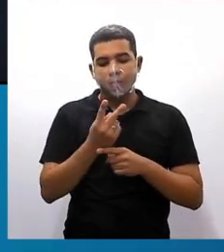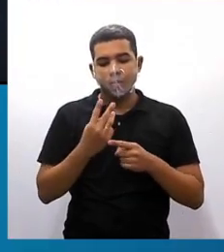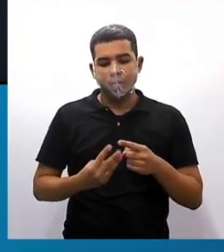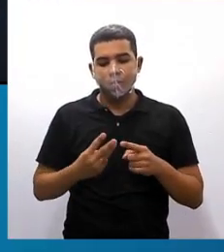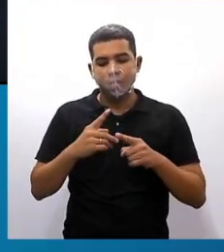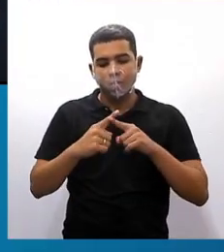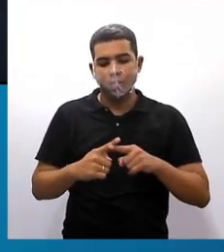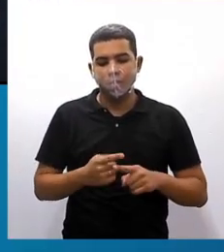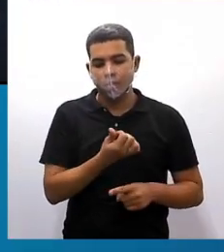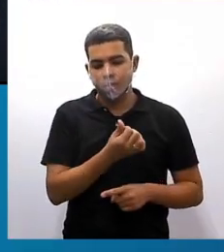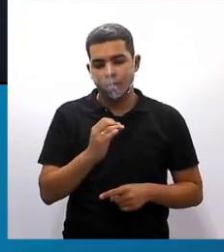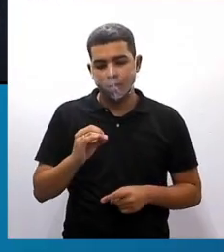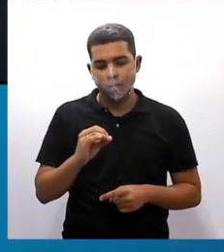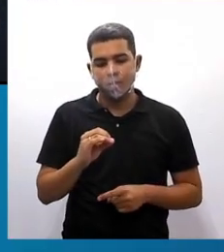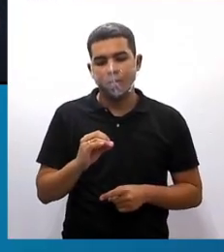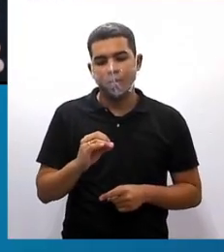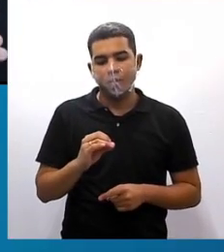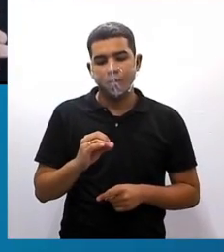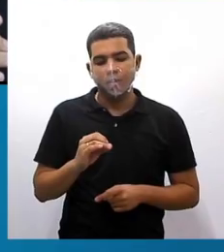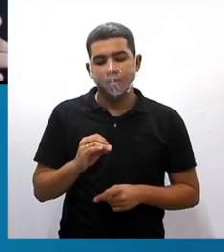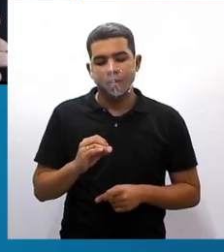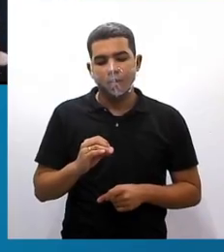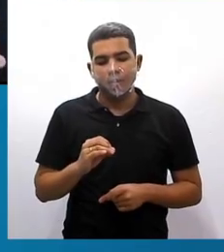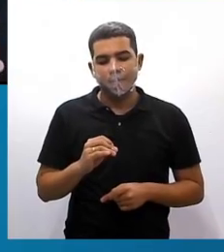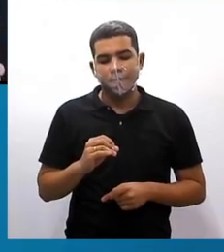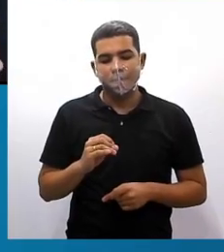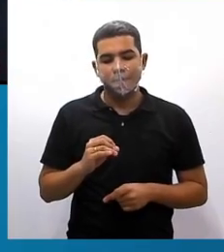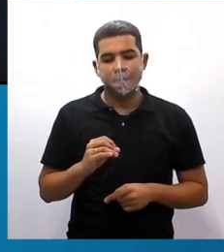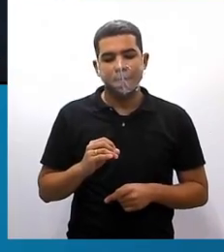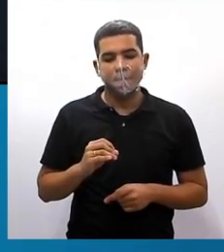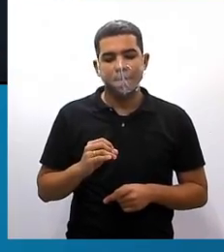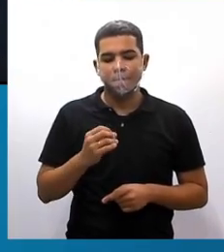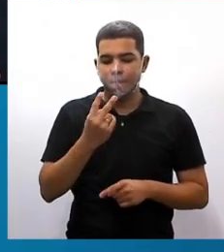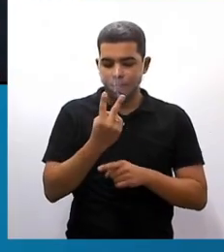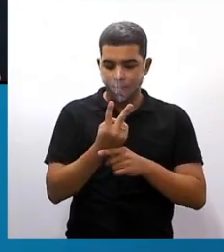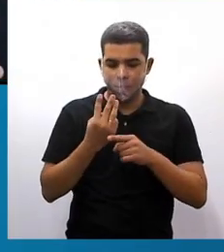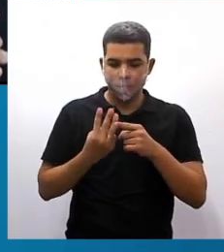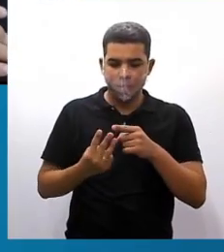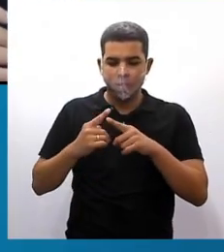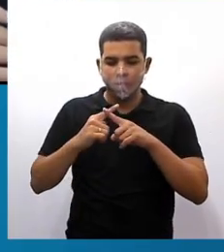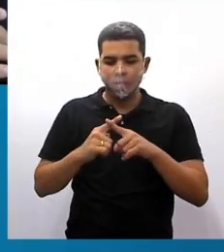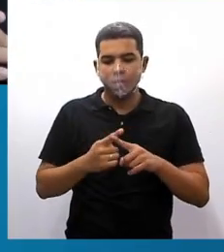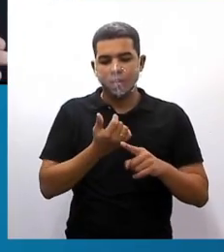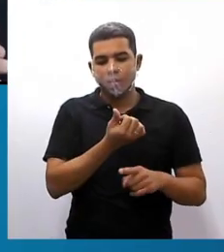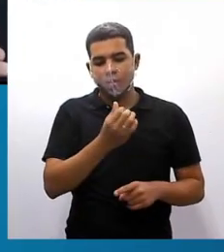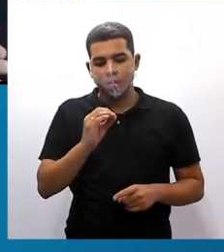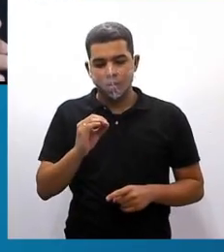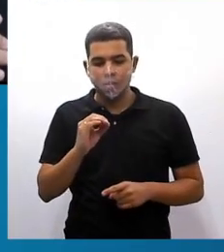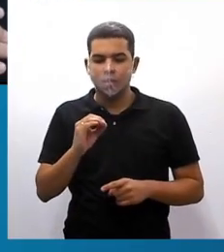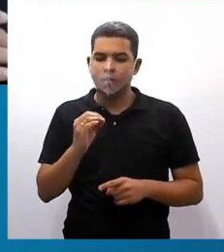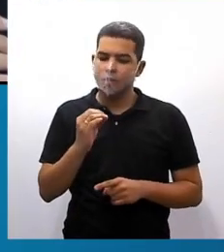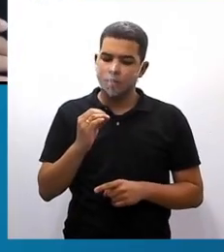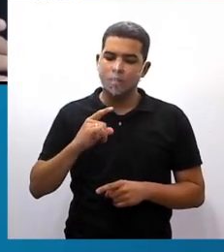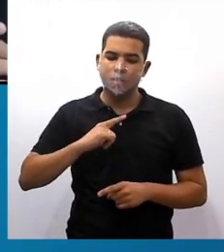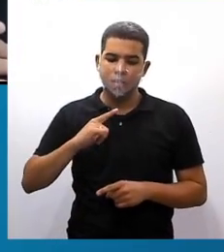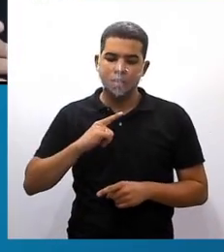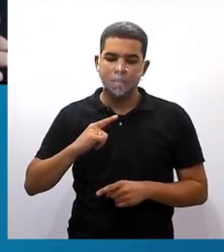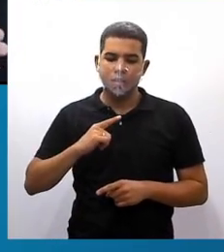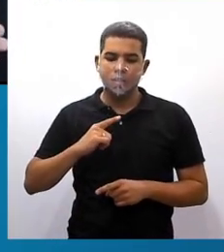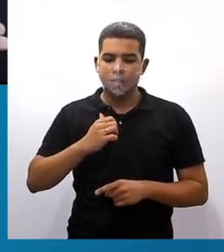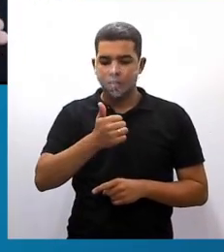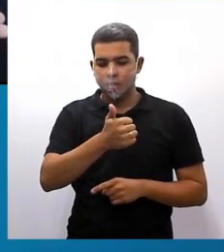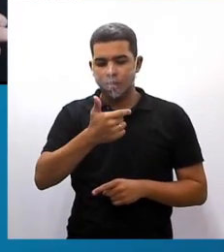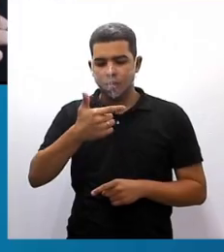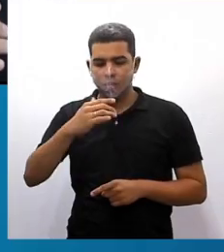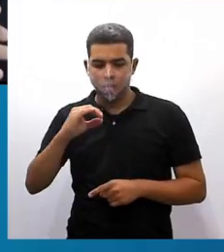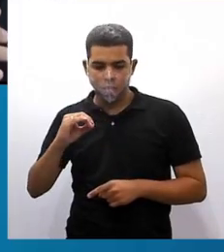60. Então, 2/3 vezes 60. 2/3 vezes 60. 2 vezes 60, que é 120.